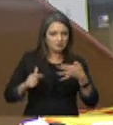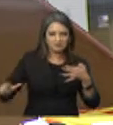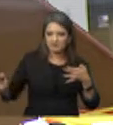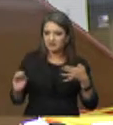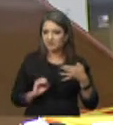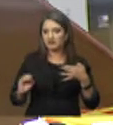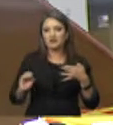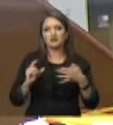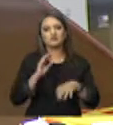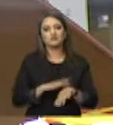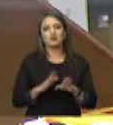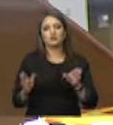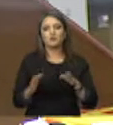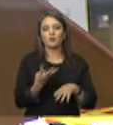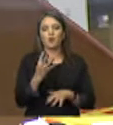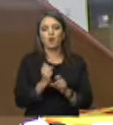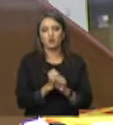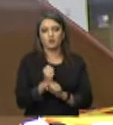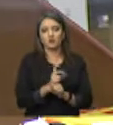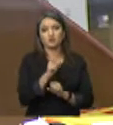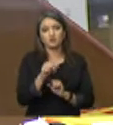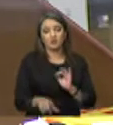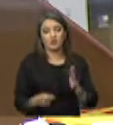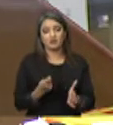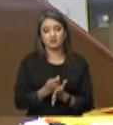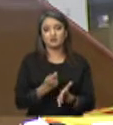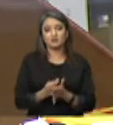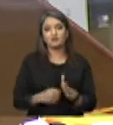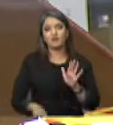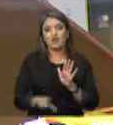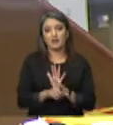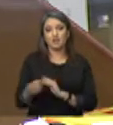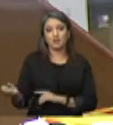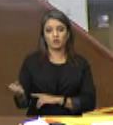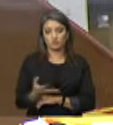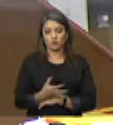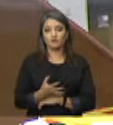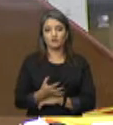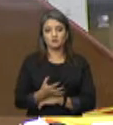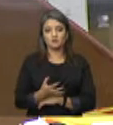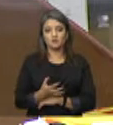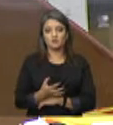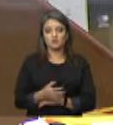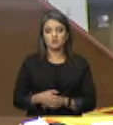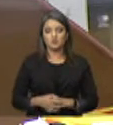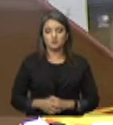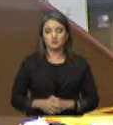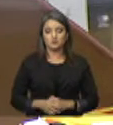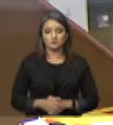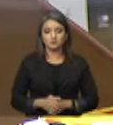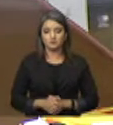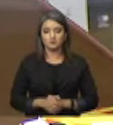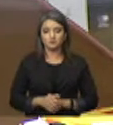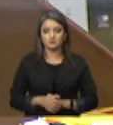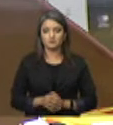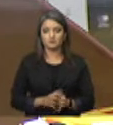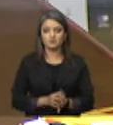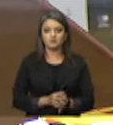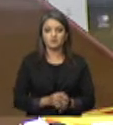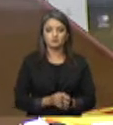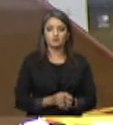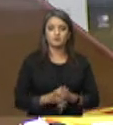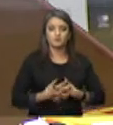segundo grau dentro do prazo de quatro anos conforme exige a lei 14230 na nova redação que deu ao parágrafo 1 do artigo 23